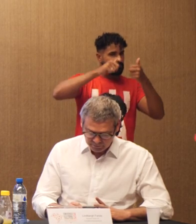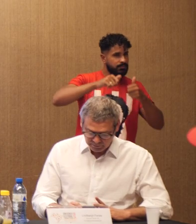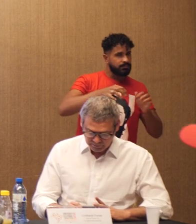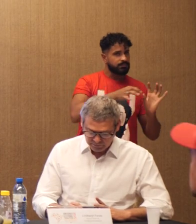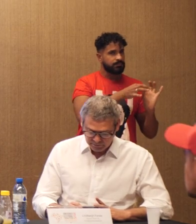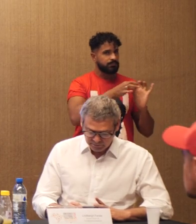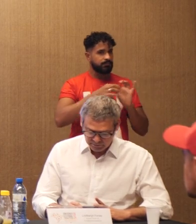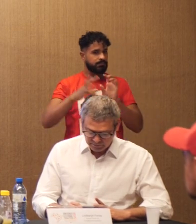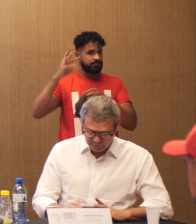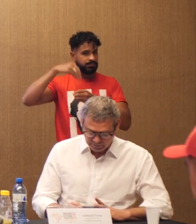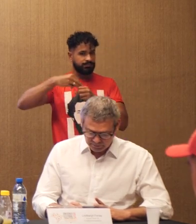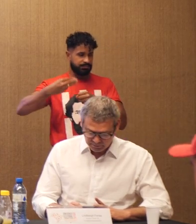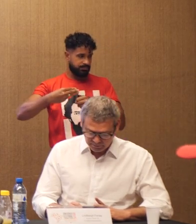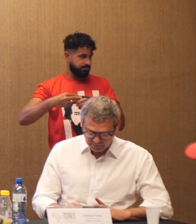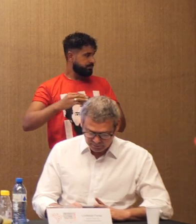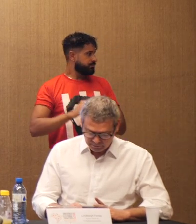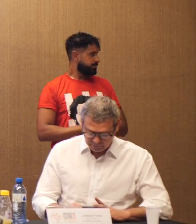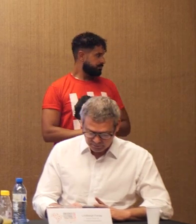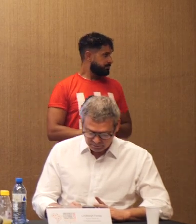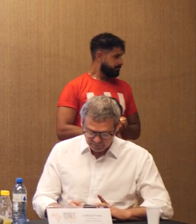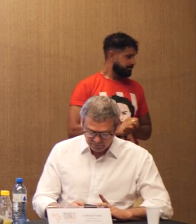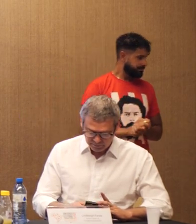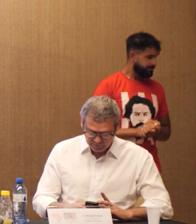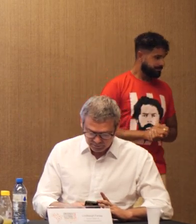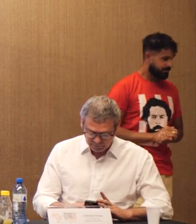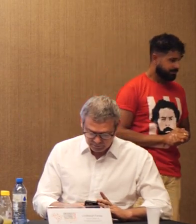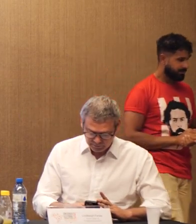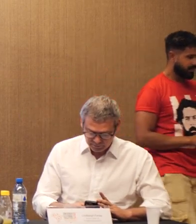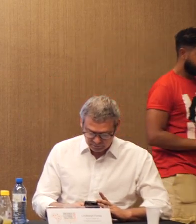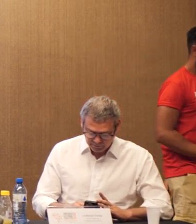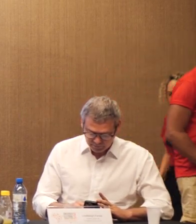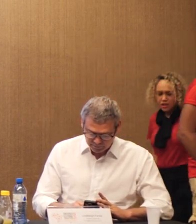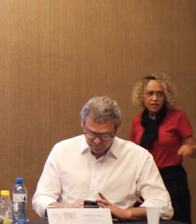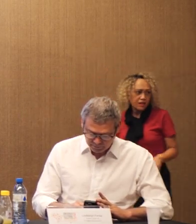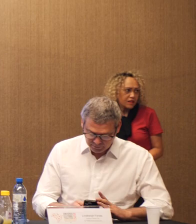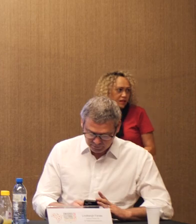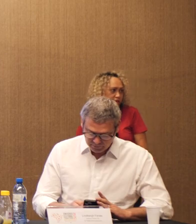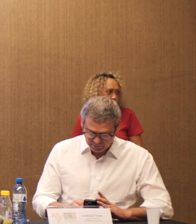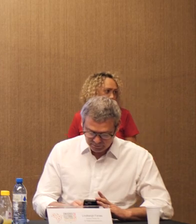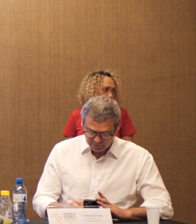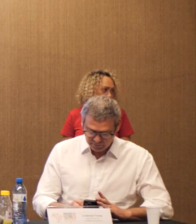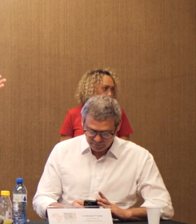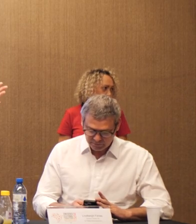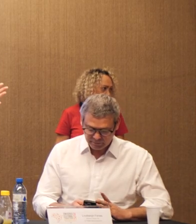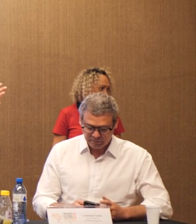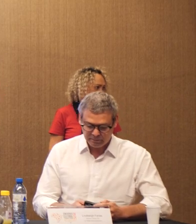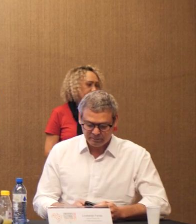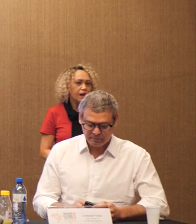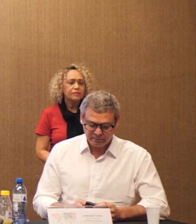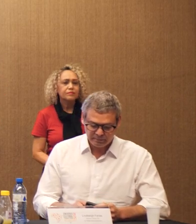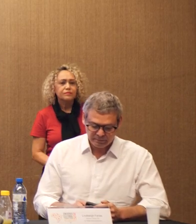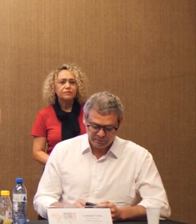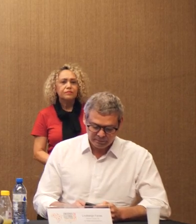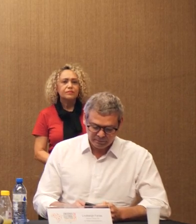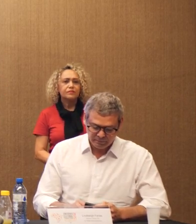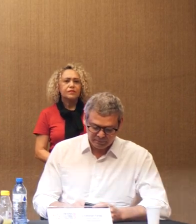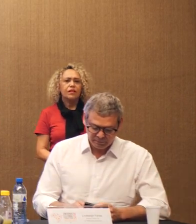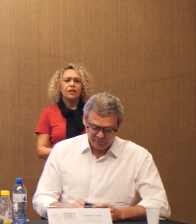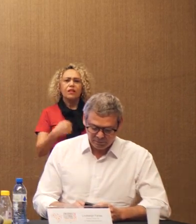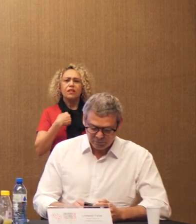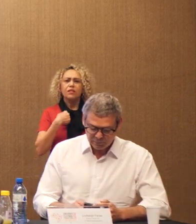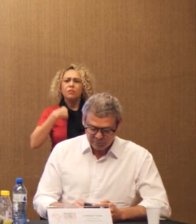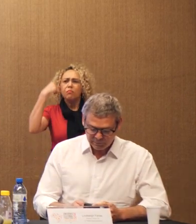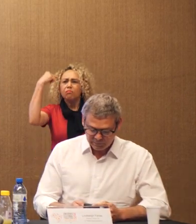de conjuntura no município? A diferença que eu vou dizer a vocês aqui é como eu penso, mas eu peço que